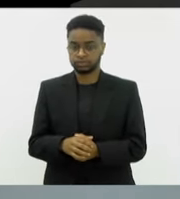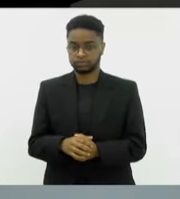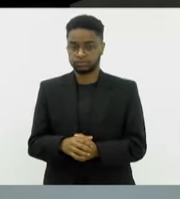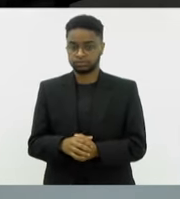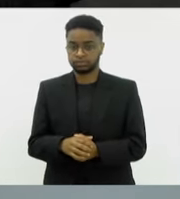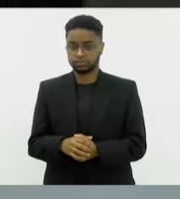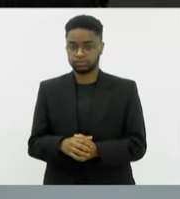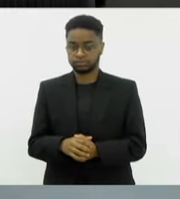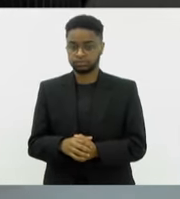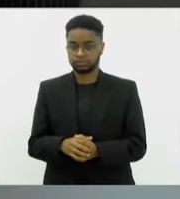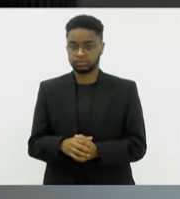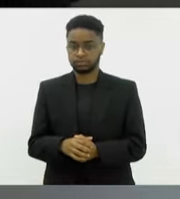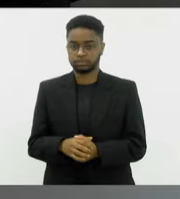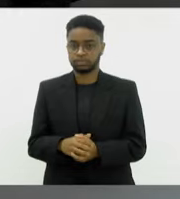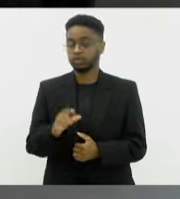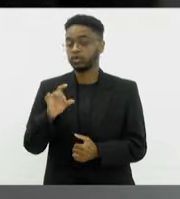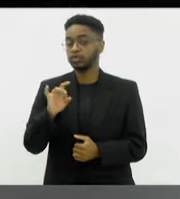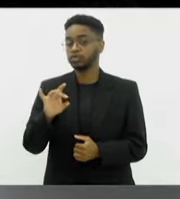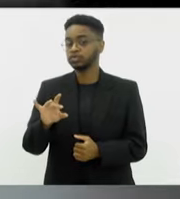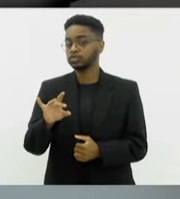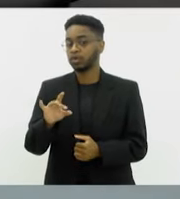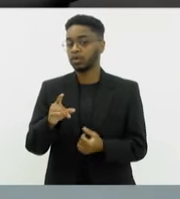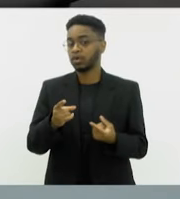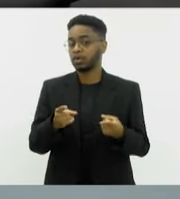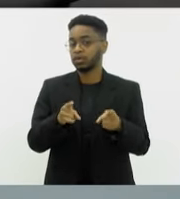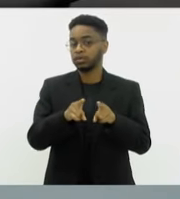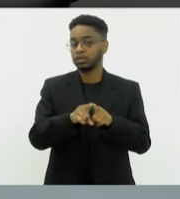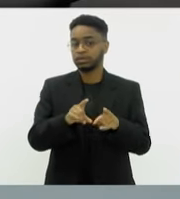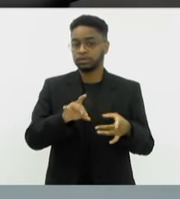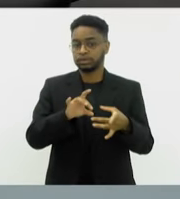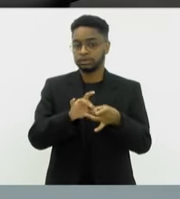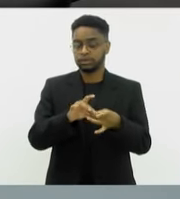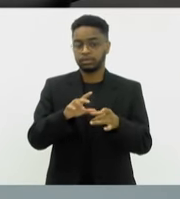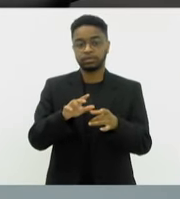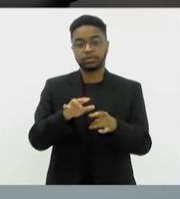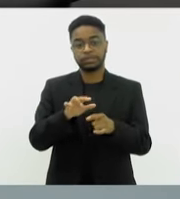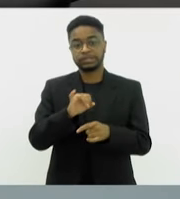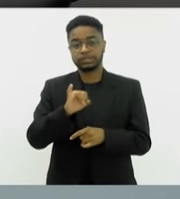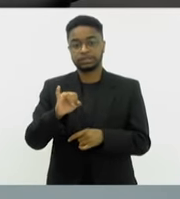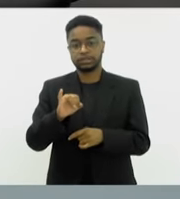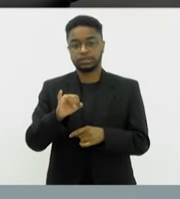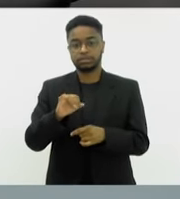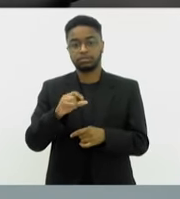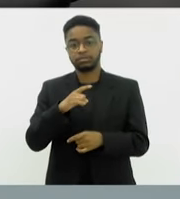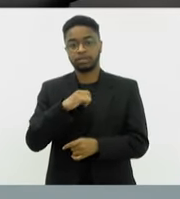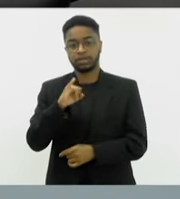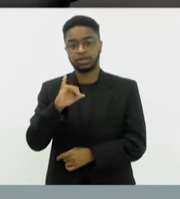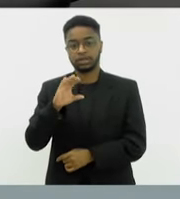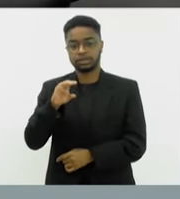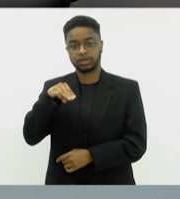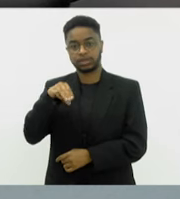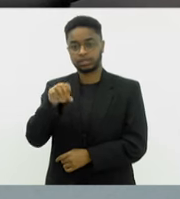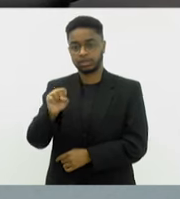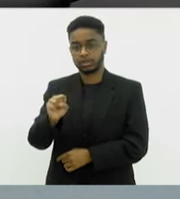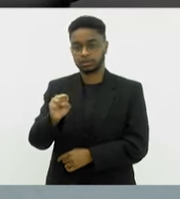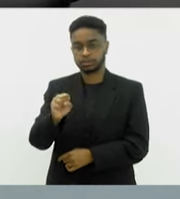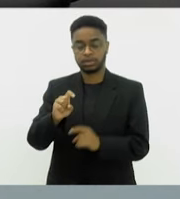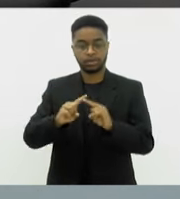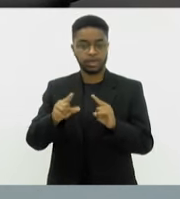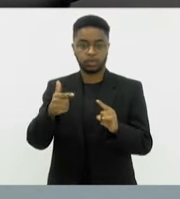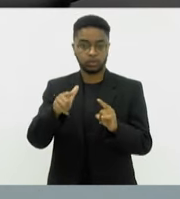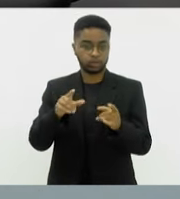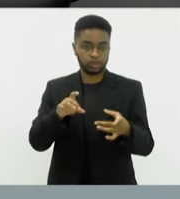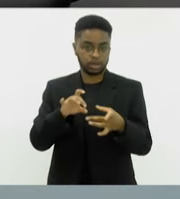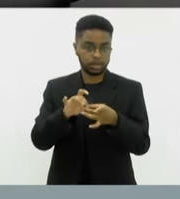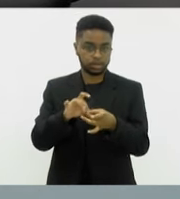ele só faz convênio sobre ICMS, ele não faz convênio sobre IPVA.